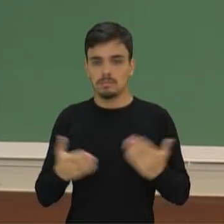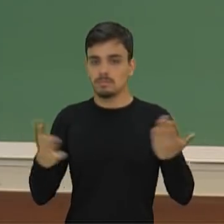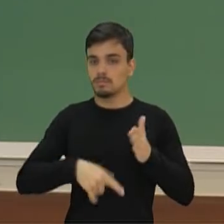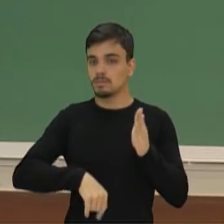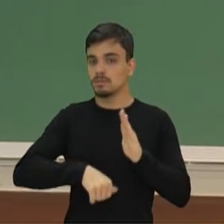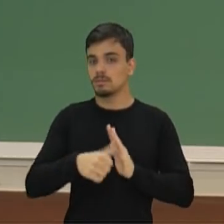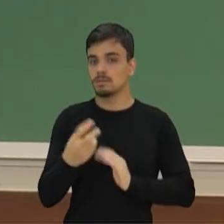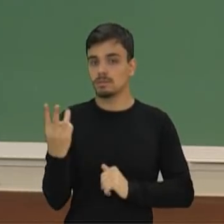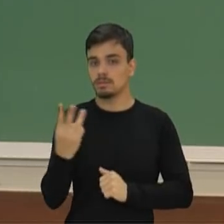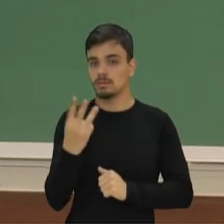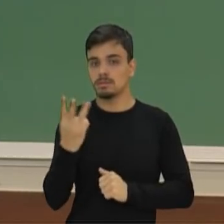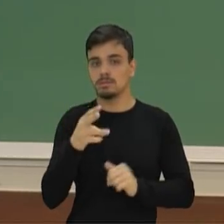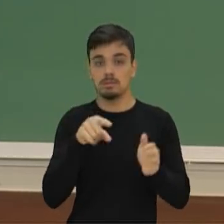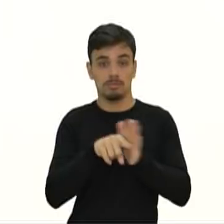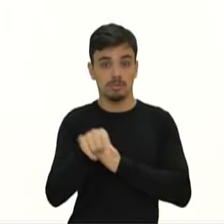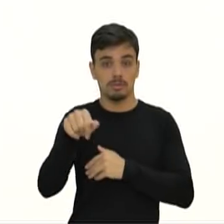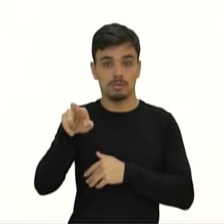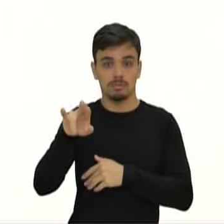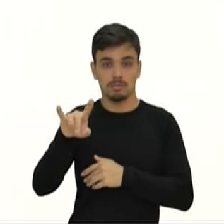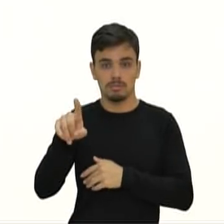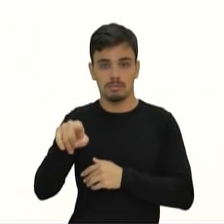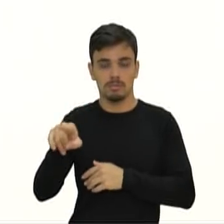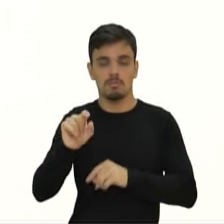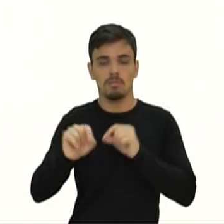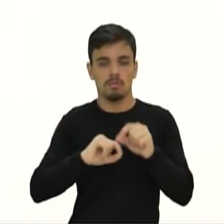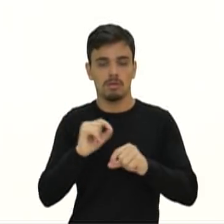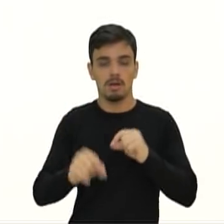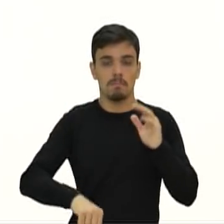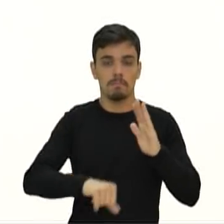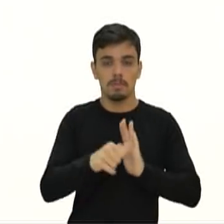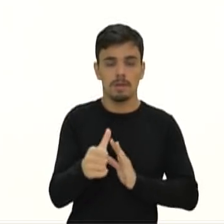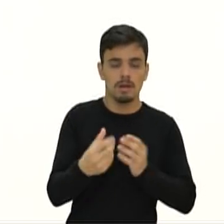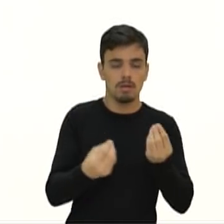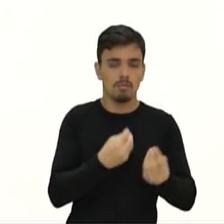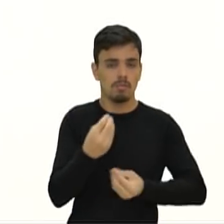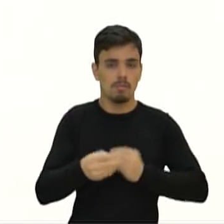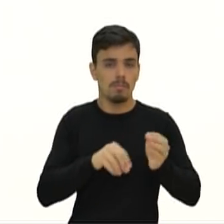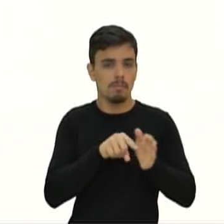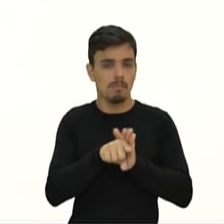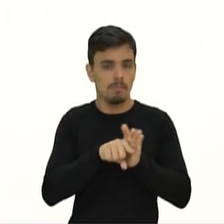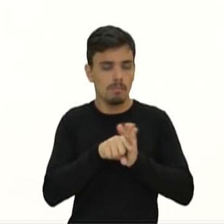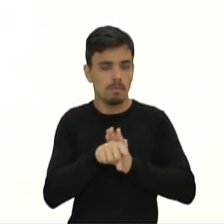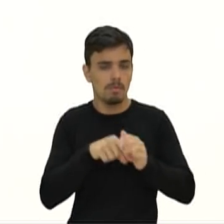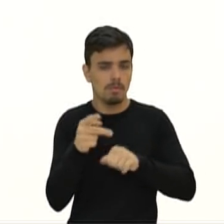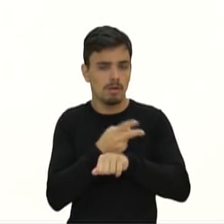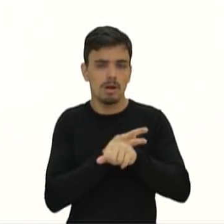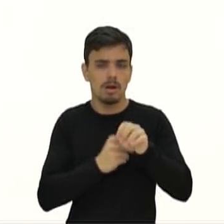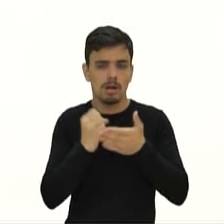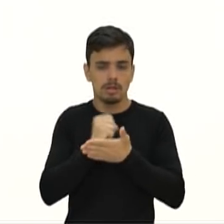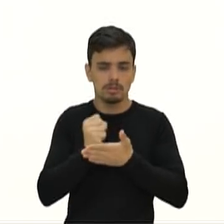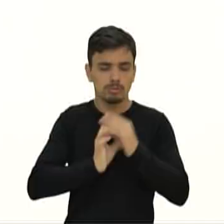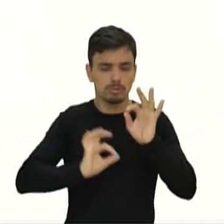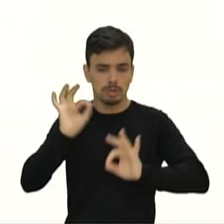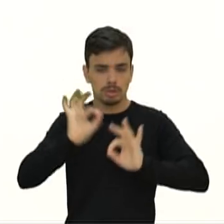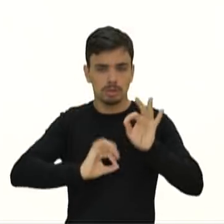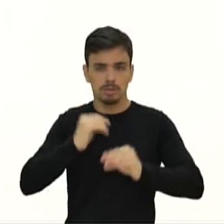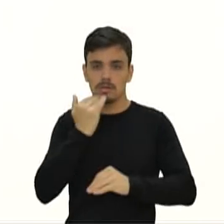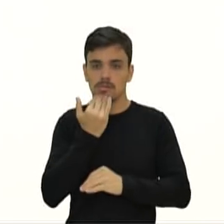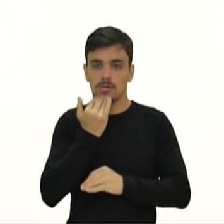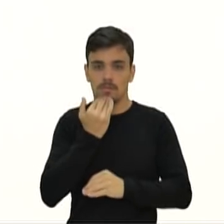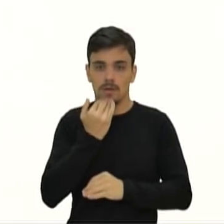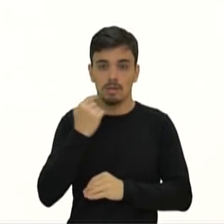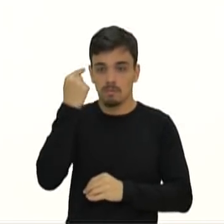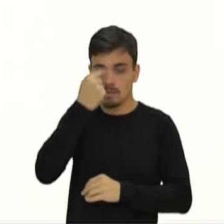quiz. Olha o que ele diz ali. A primeira forma de procurar corrigir os defeitos da visão foi: letra A, a